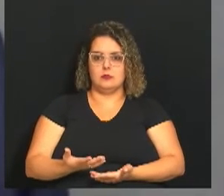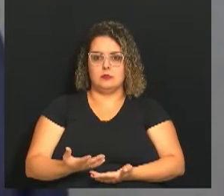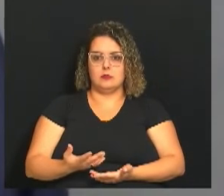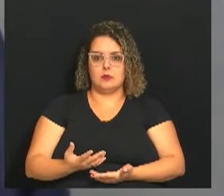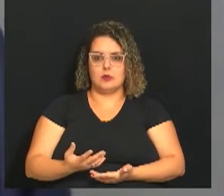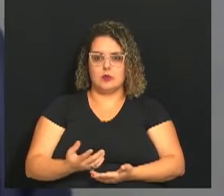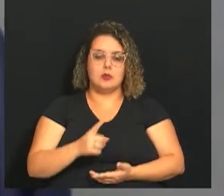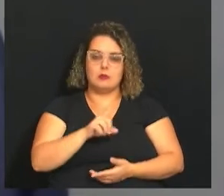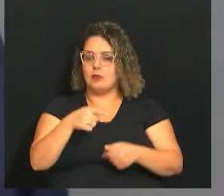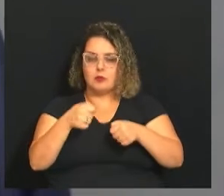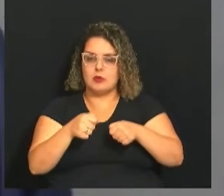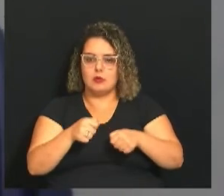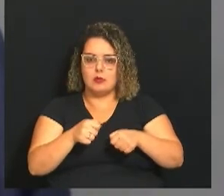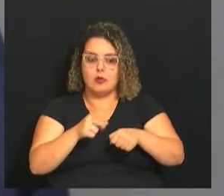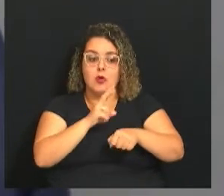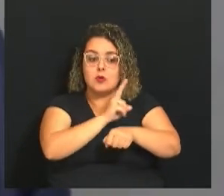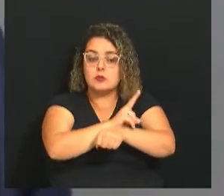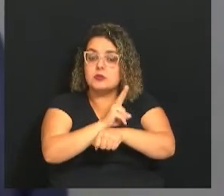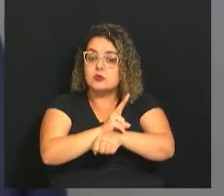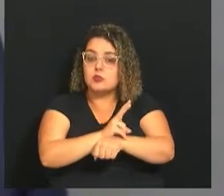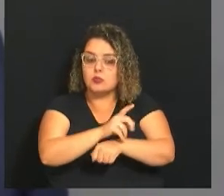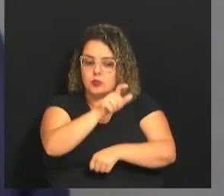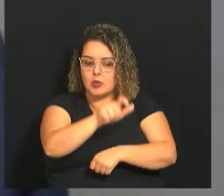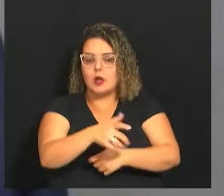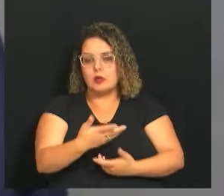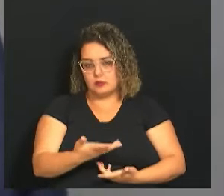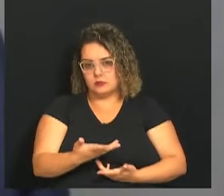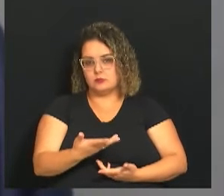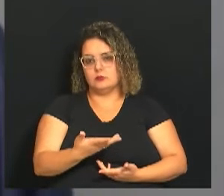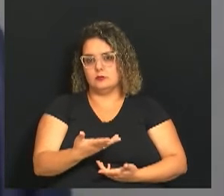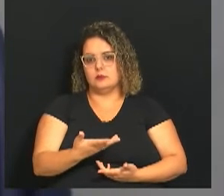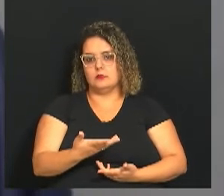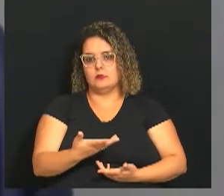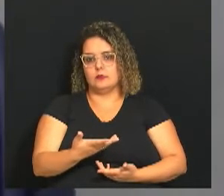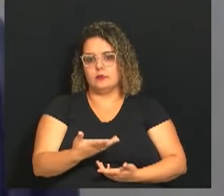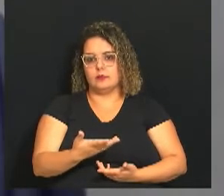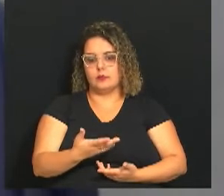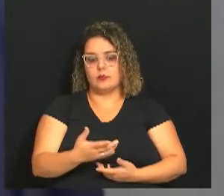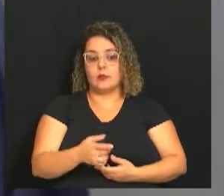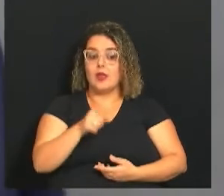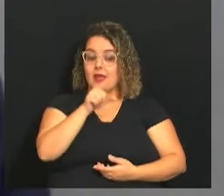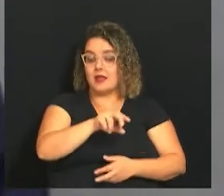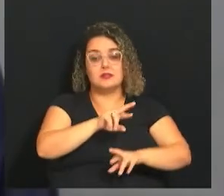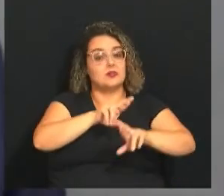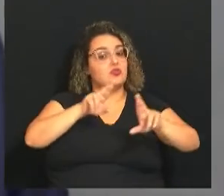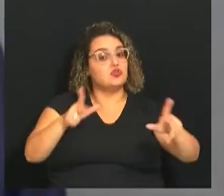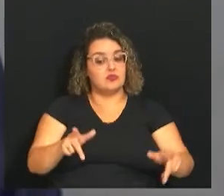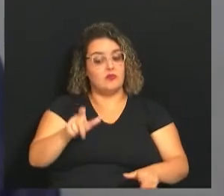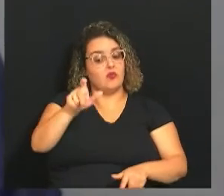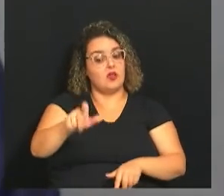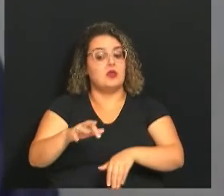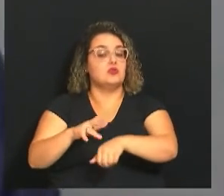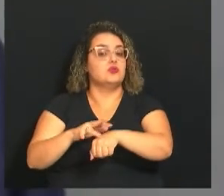gente tenta dar para quem tem uma doença. Então, esse funcionário continua sendo passivo de demissão por justa